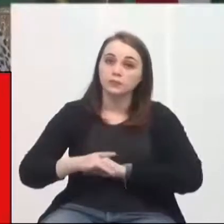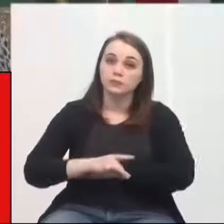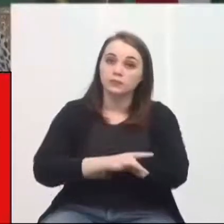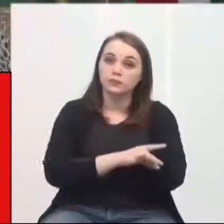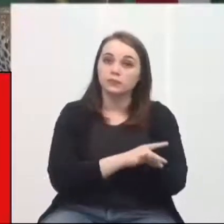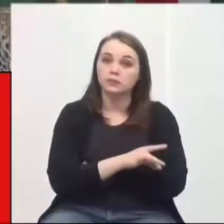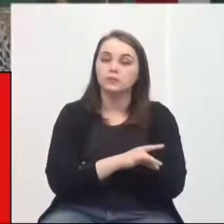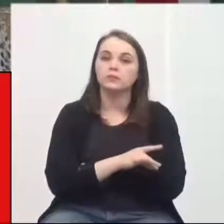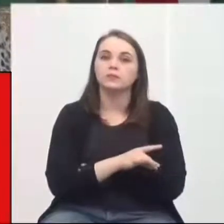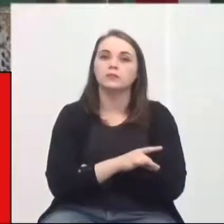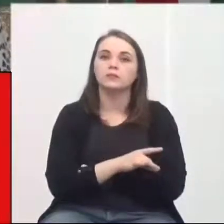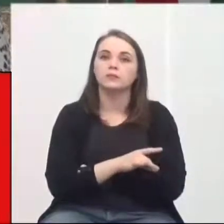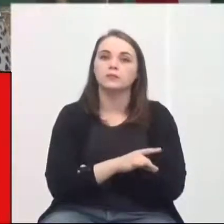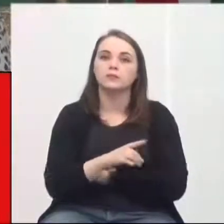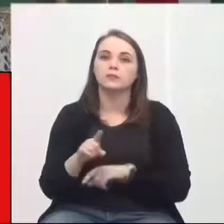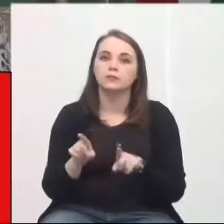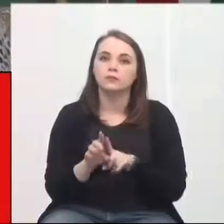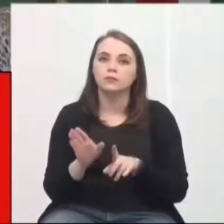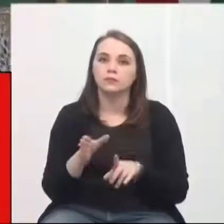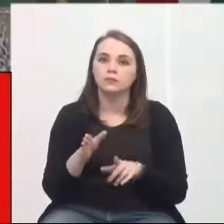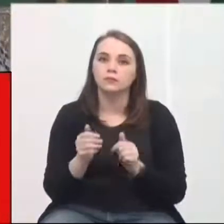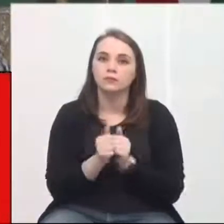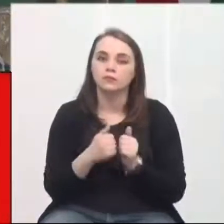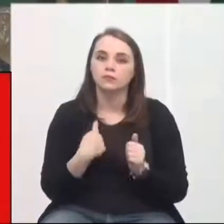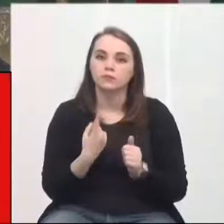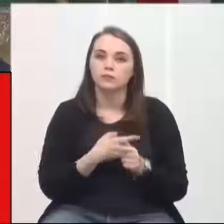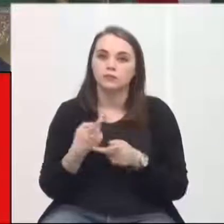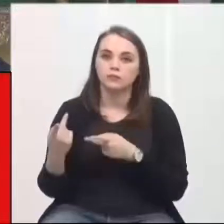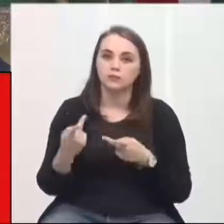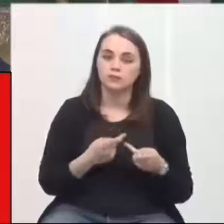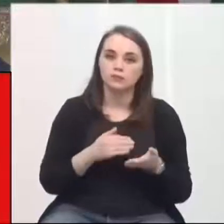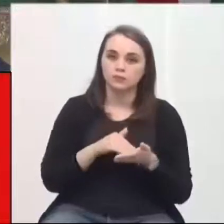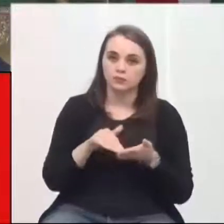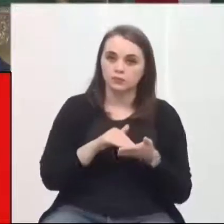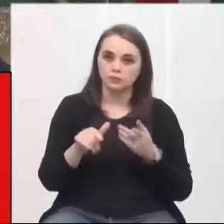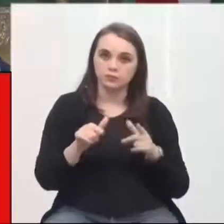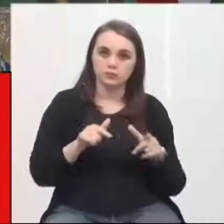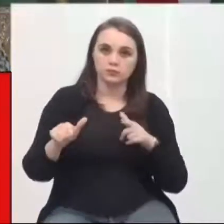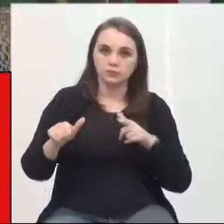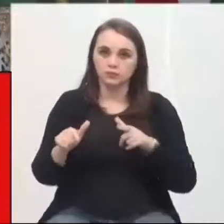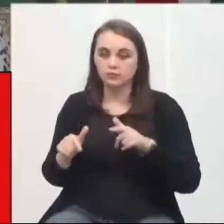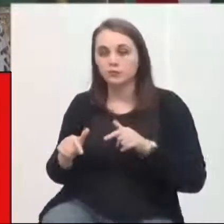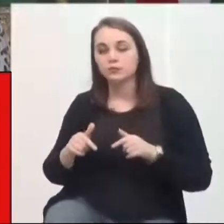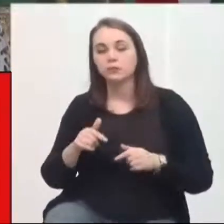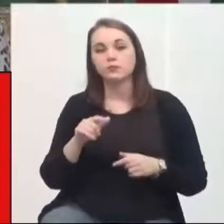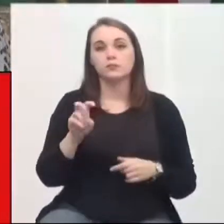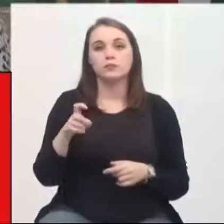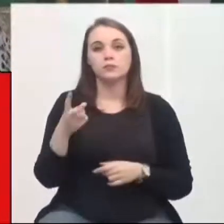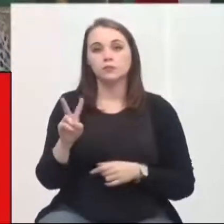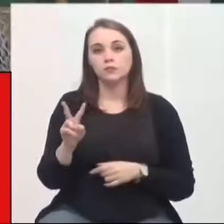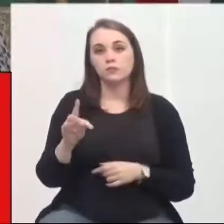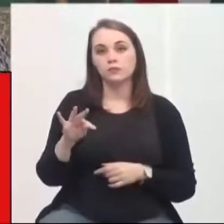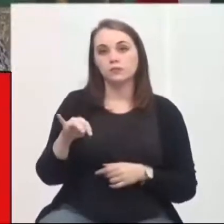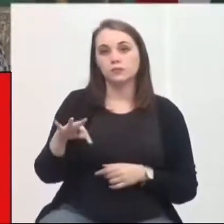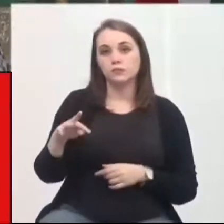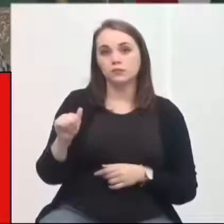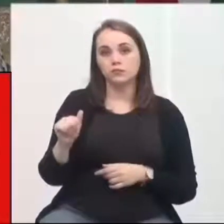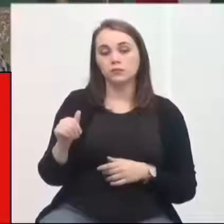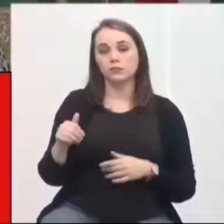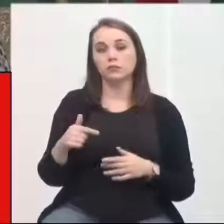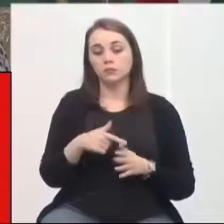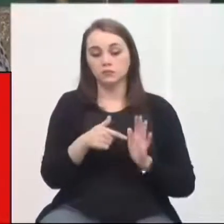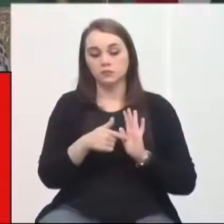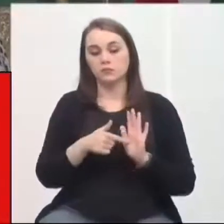pavimentações, inclusive nós tivemos agora há pouco a visita do secretário de Obras de Infraestrutura, o ex-vereador Tita Belloli.